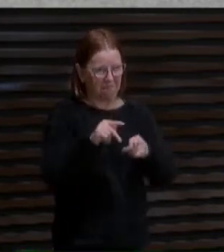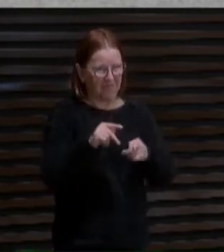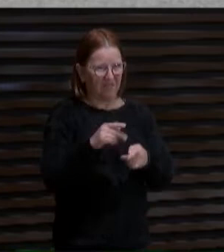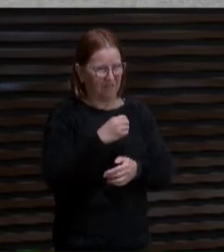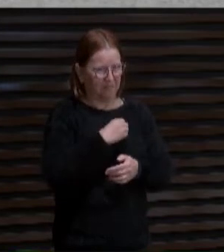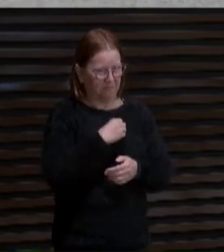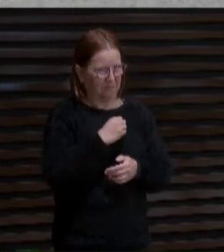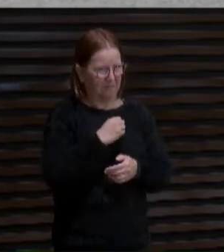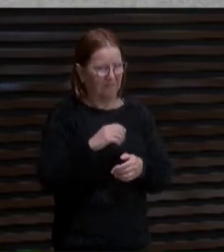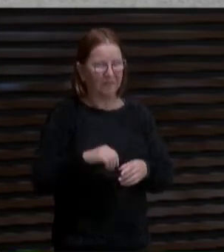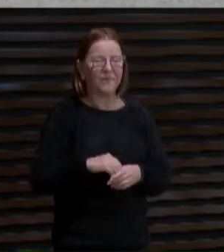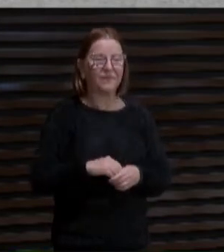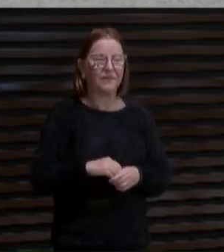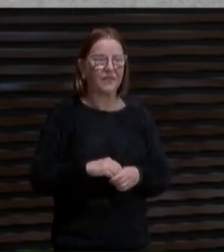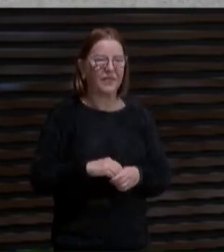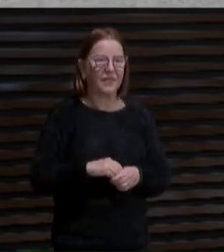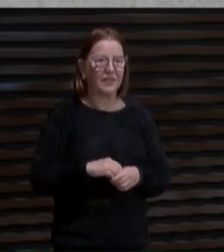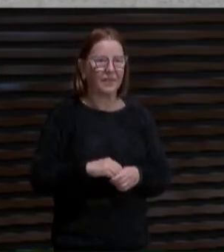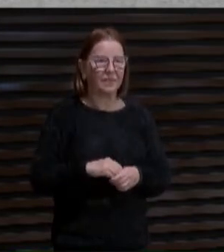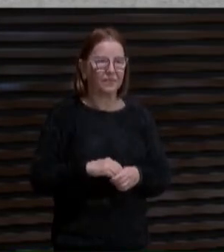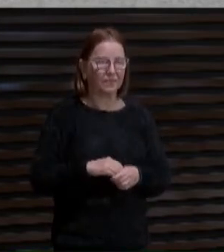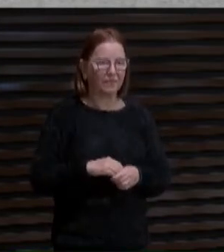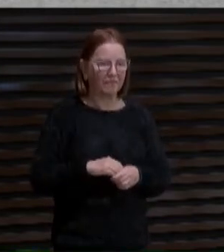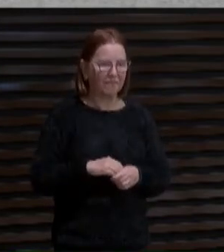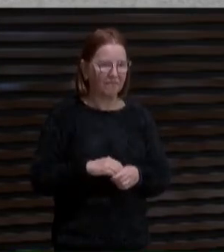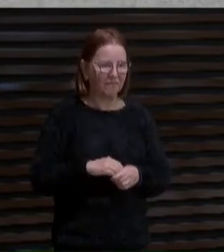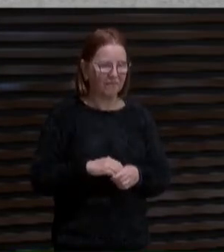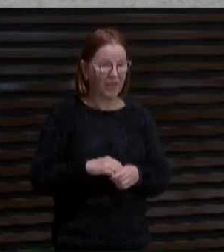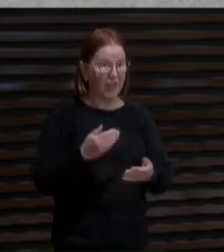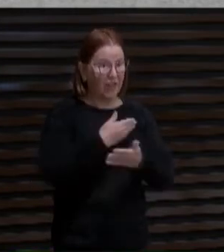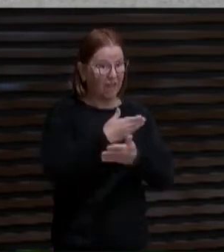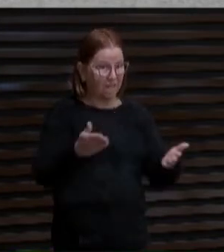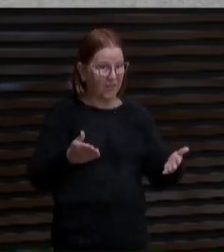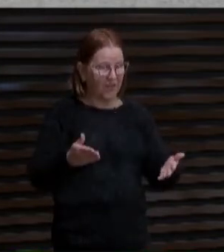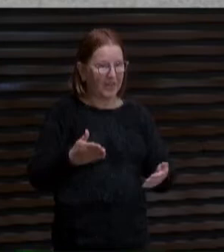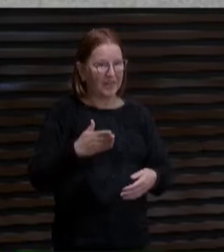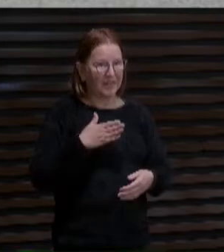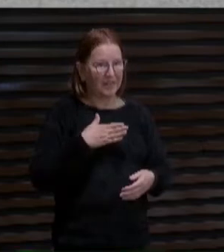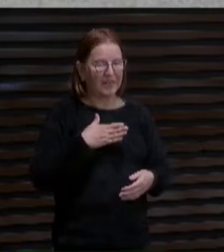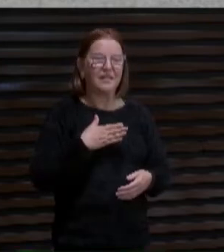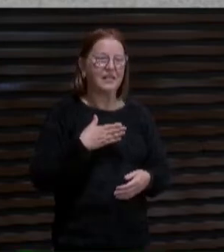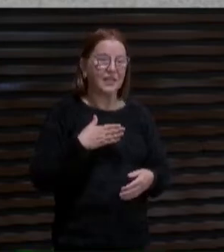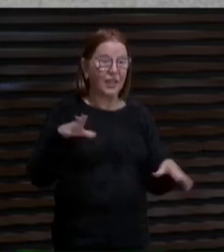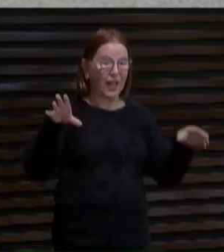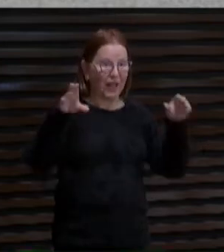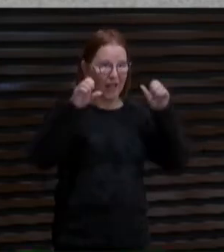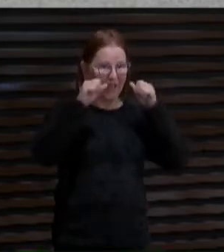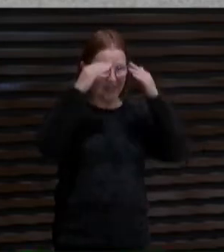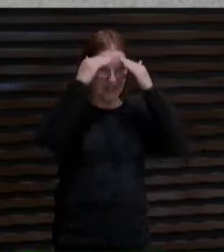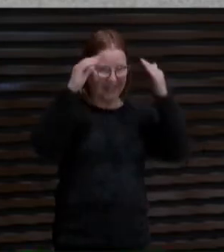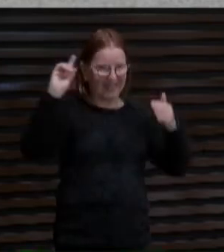então meu querido digo-os porém avó os outros que me ouvis quem é de Deus ouve de Deus ouve